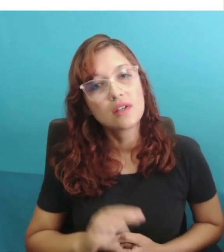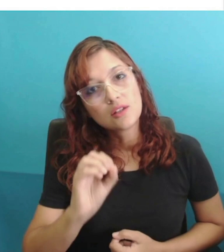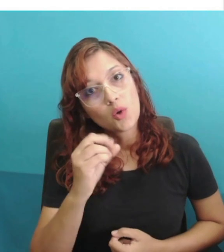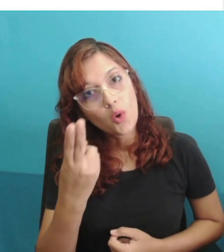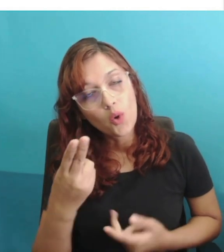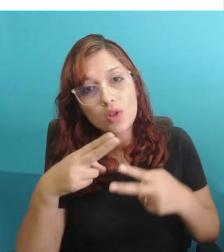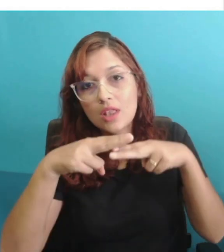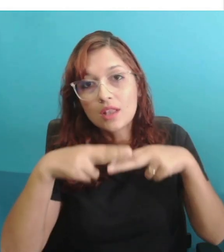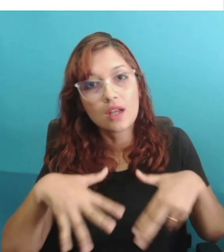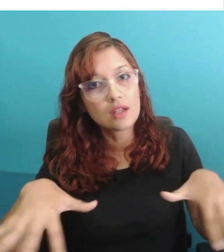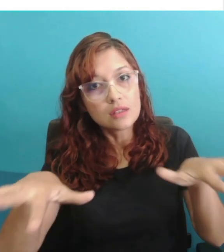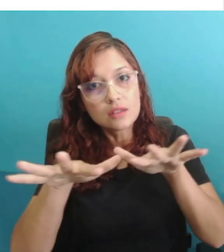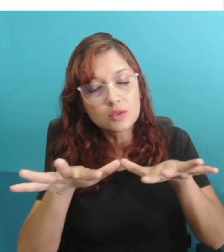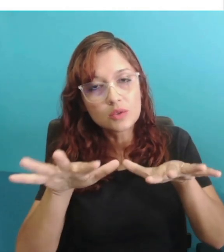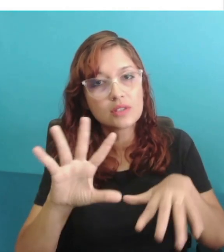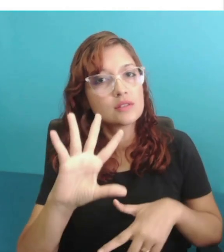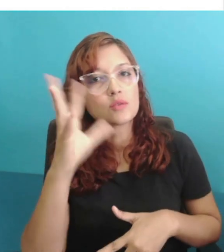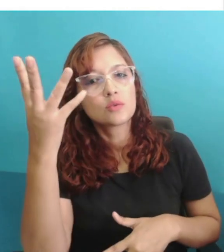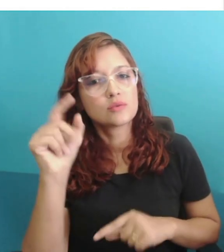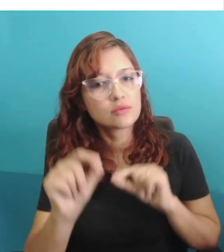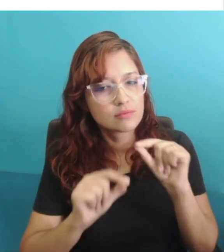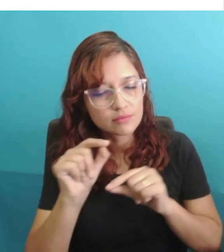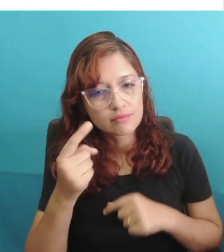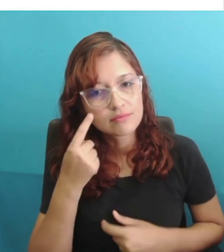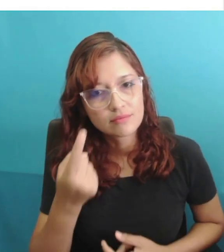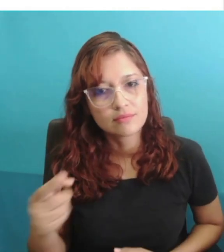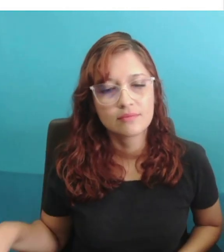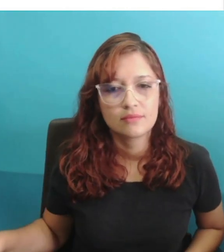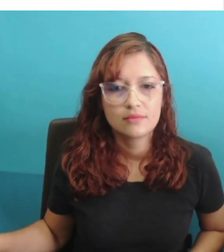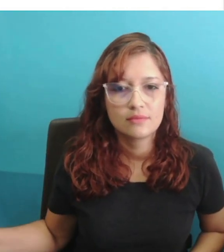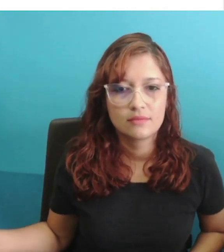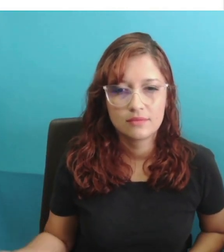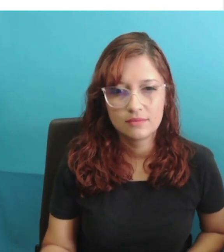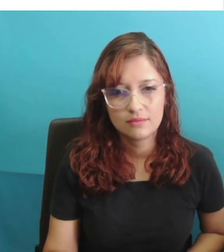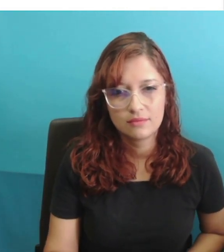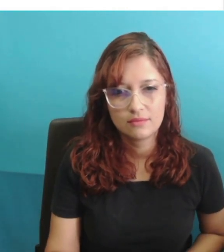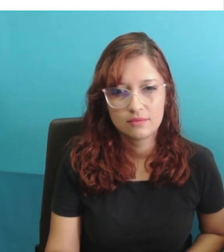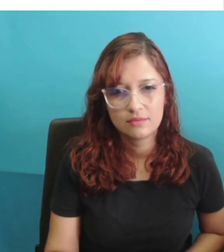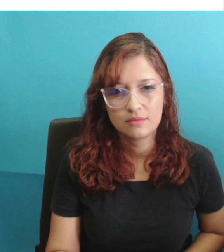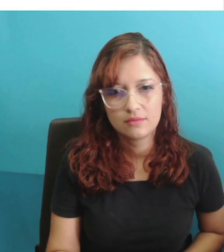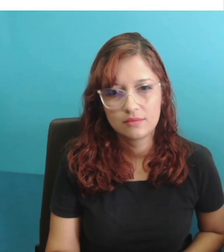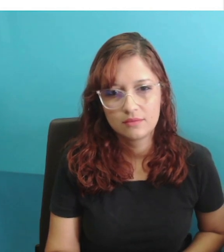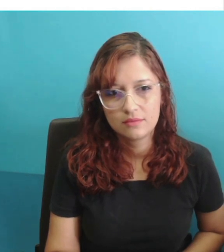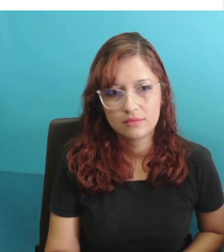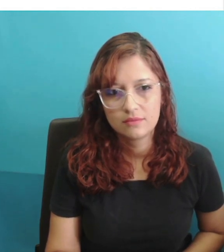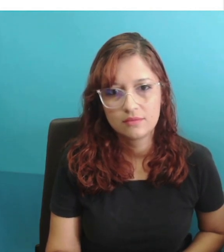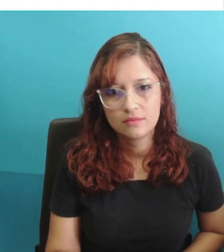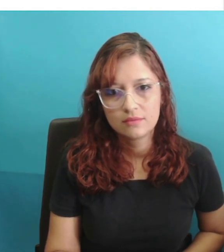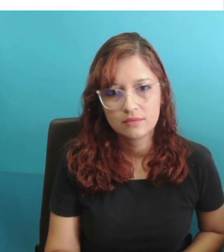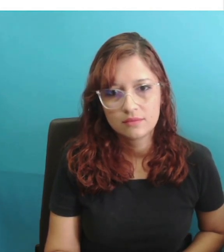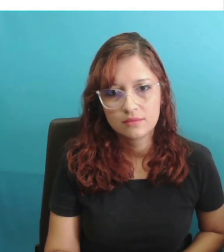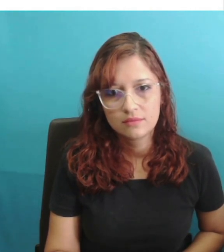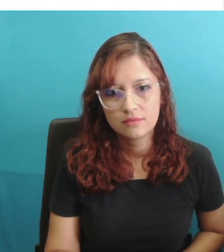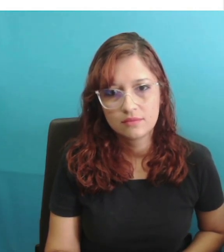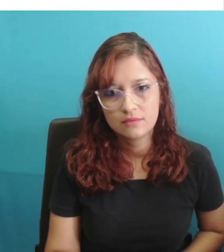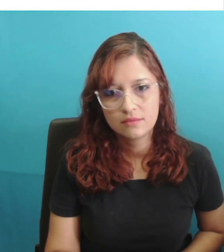Tá doente. Ou fenômeno da natureza. Por exemplo,